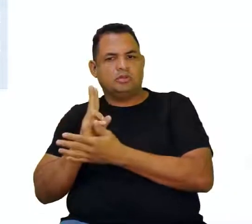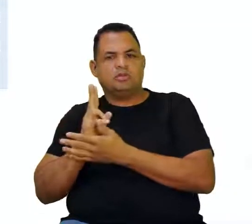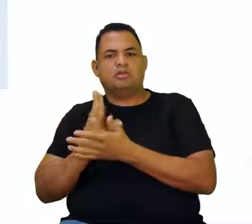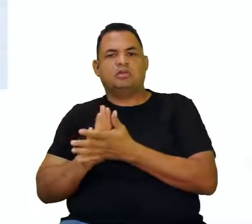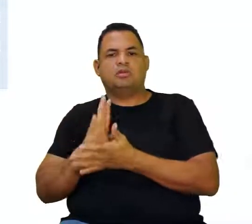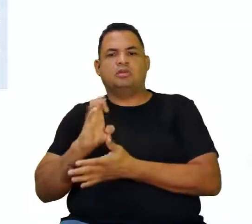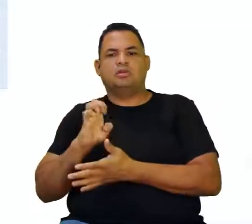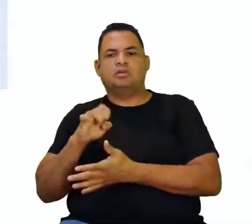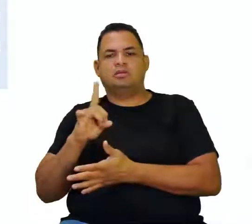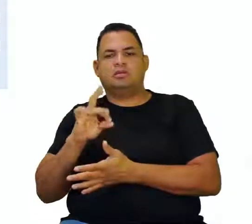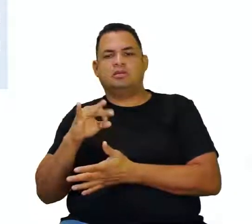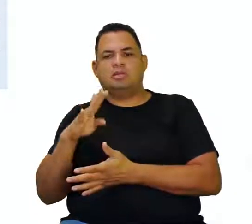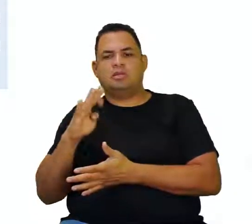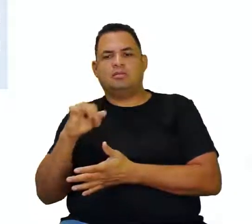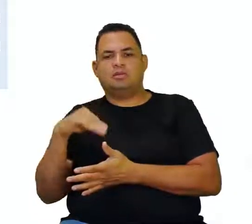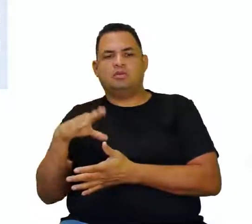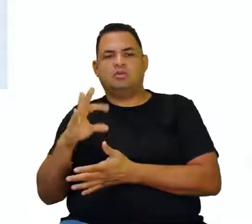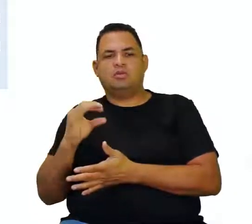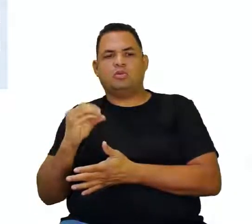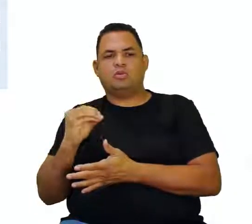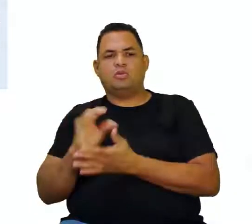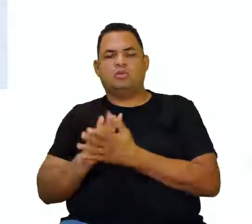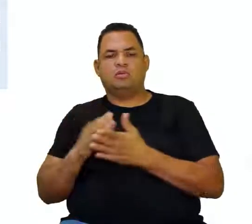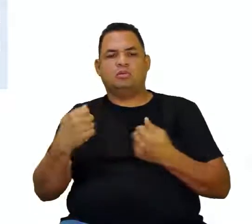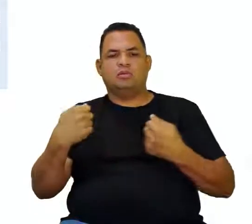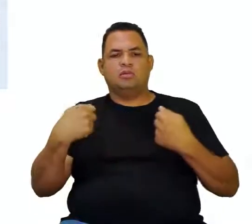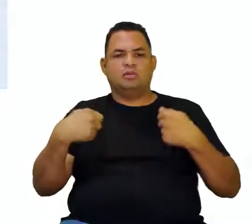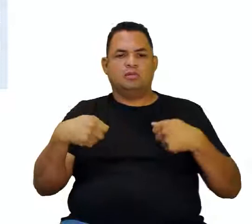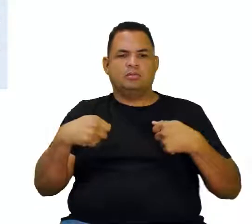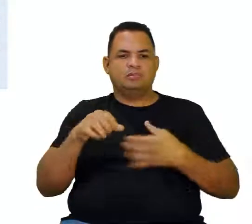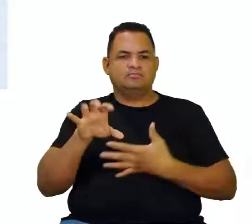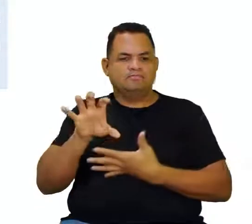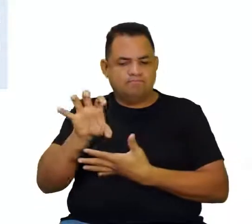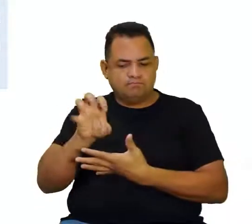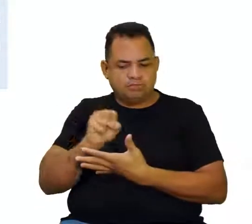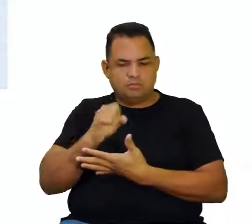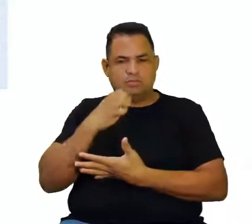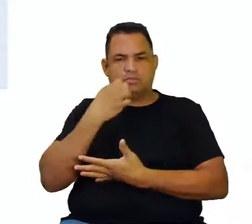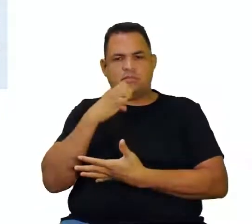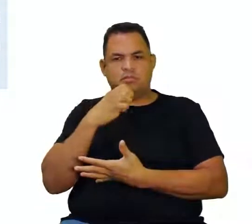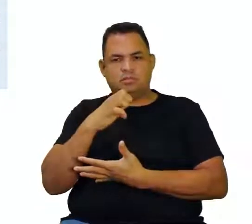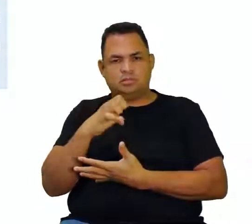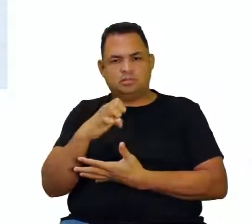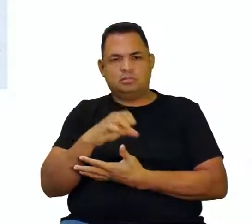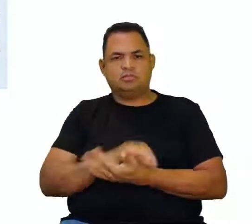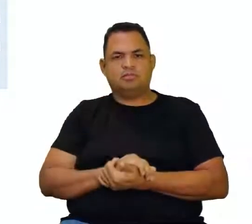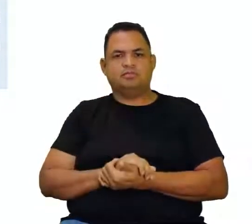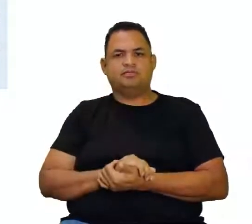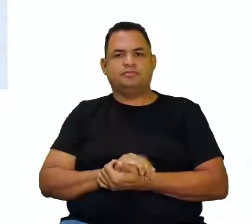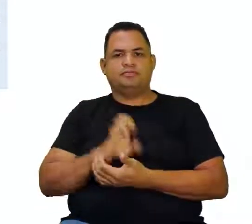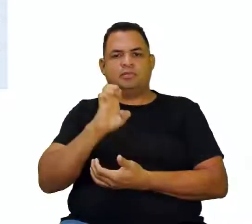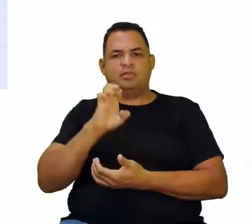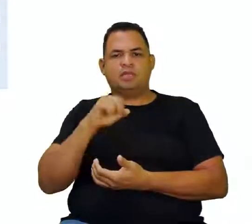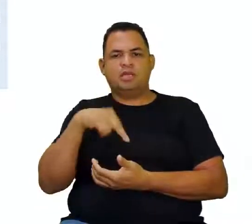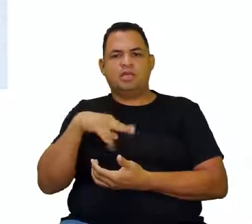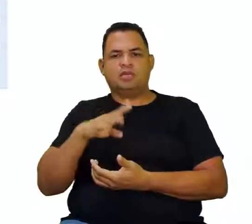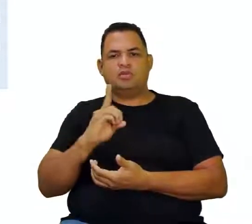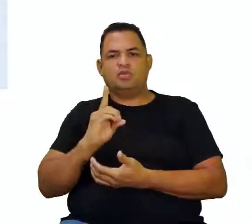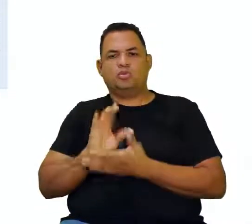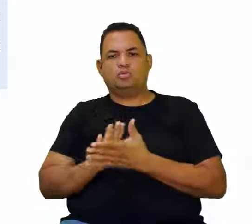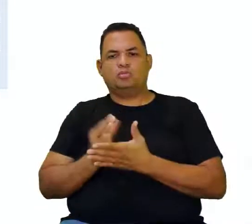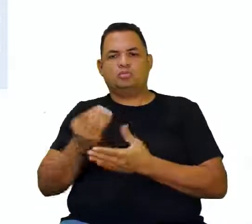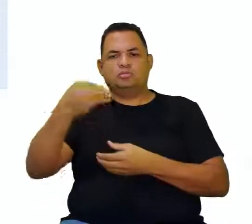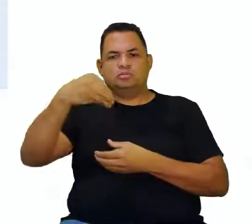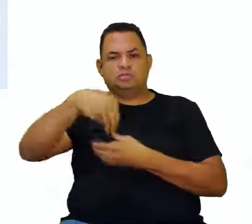processo endotérmico, ou seja, tem que absorver calor. Endo quer dizer dentro,